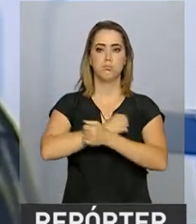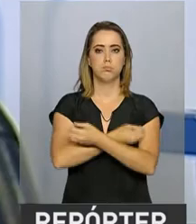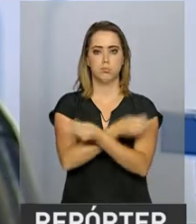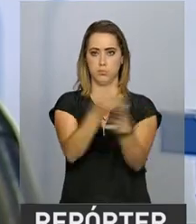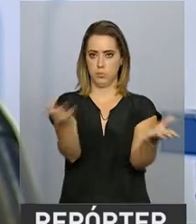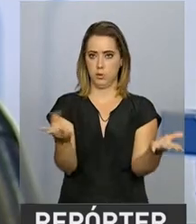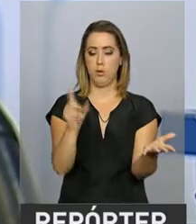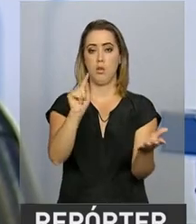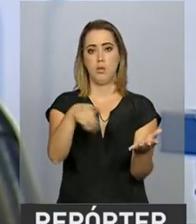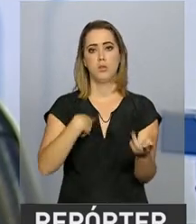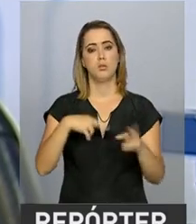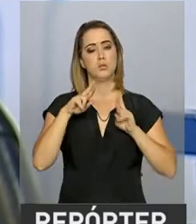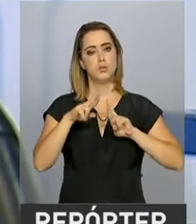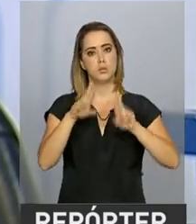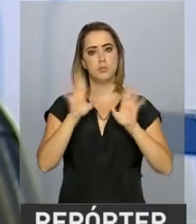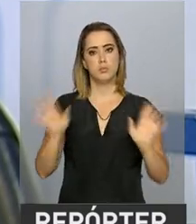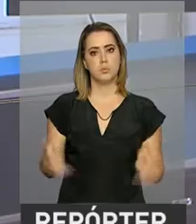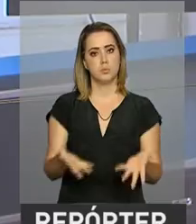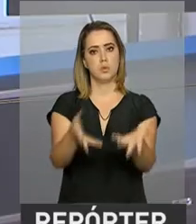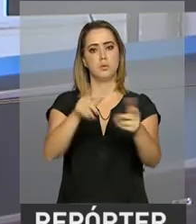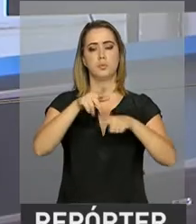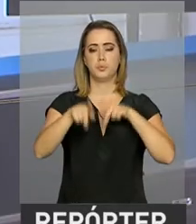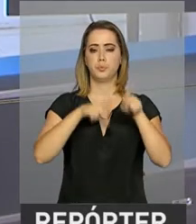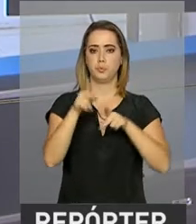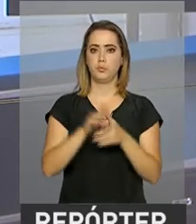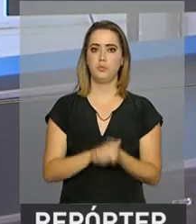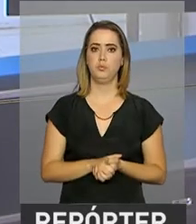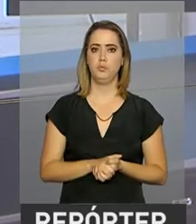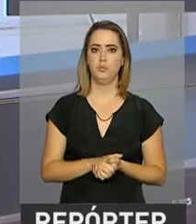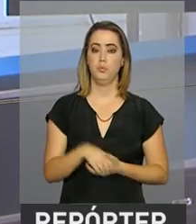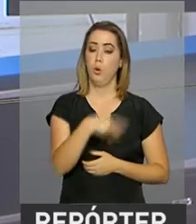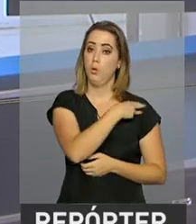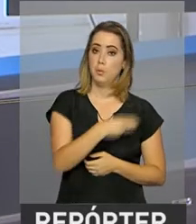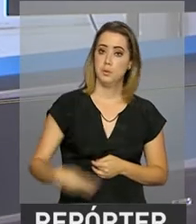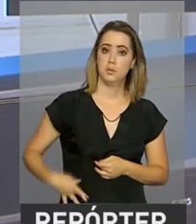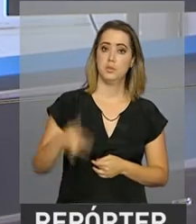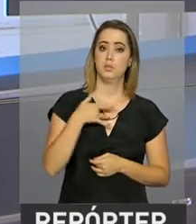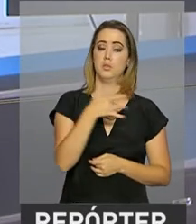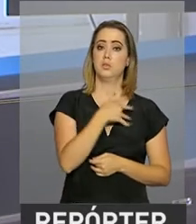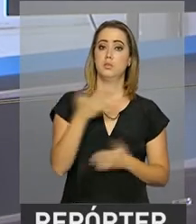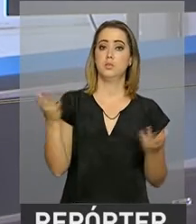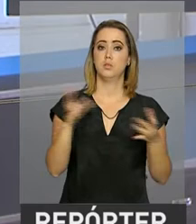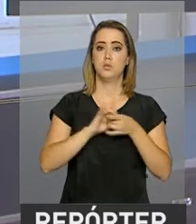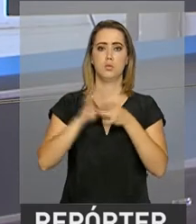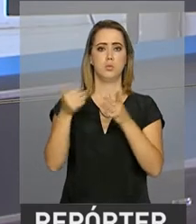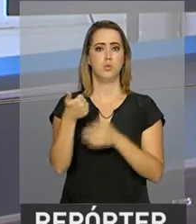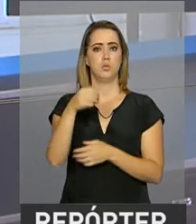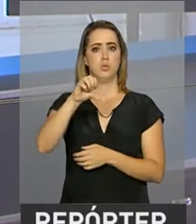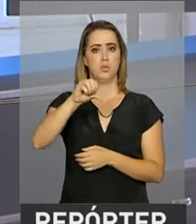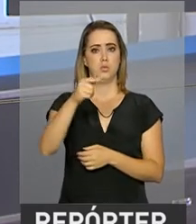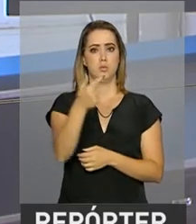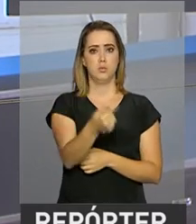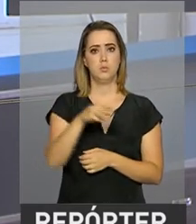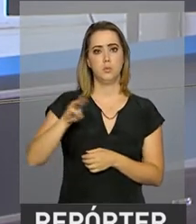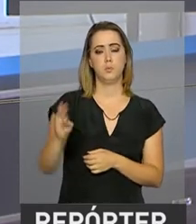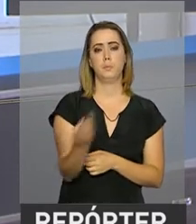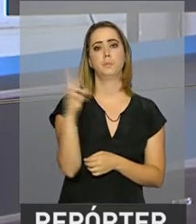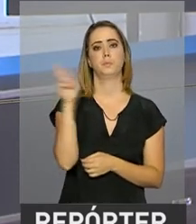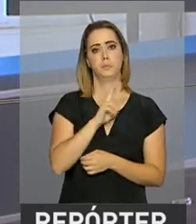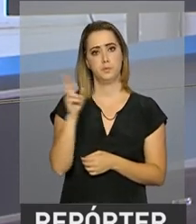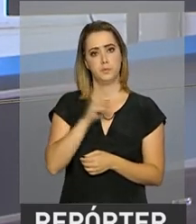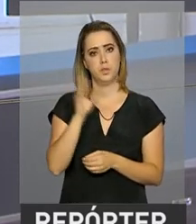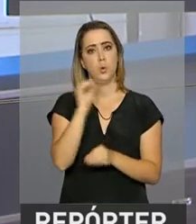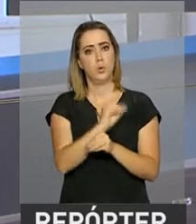contar de fato com a mobilização da população o ministério da saúde liberou hoje 197 milhões de